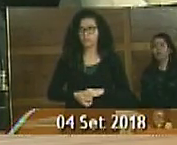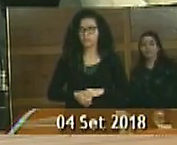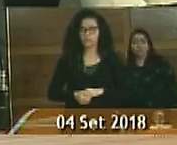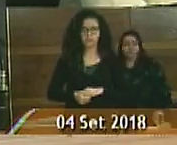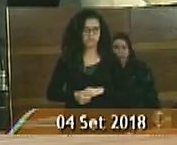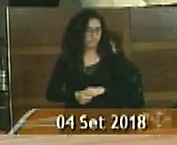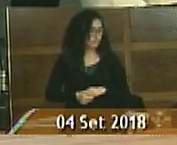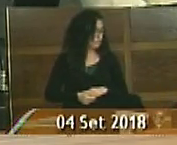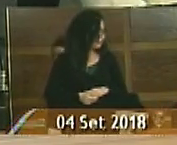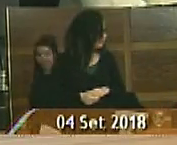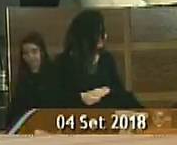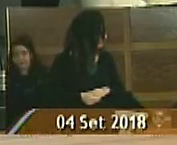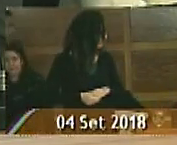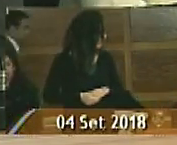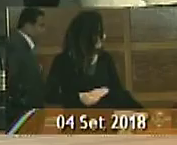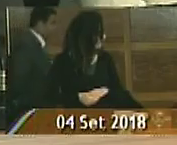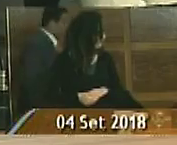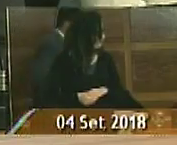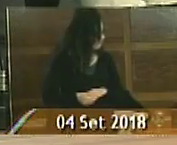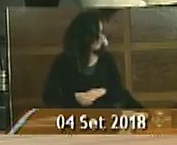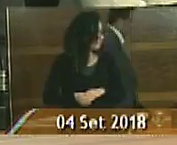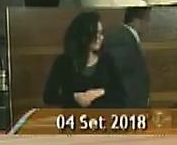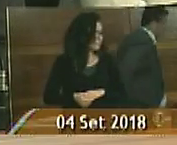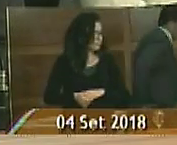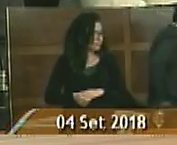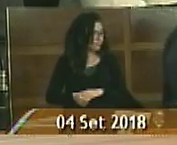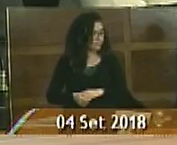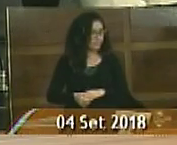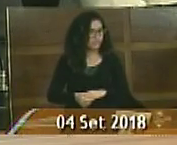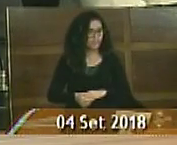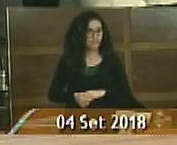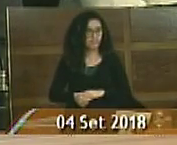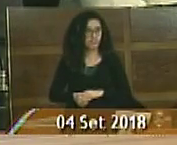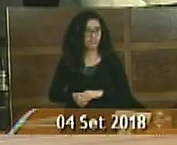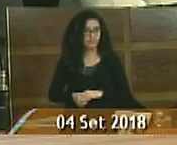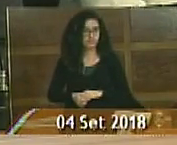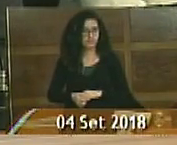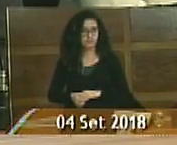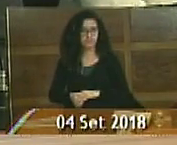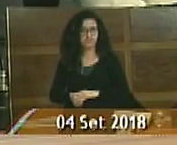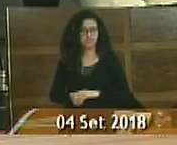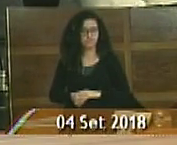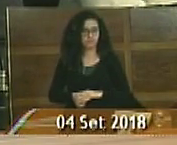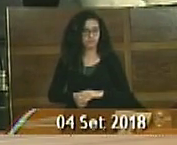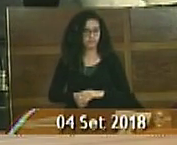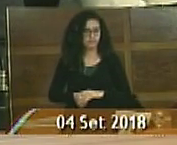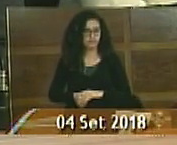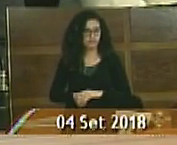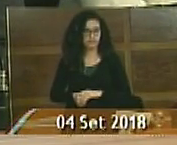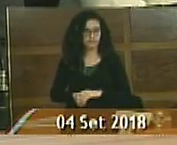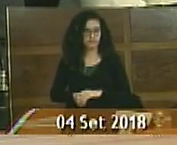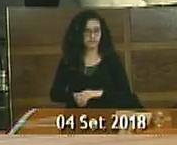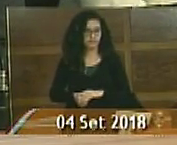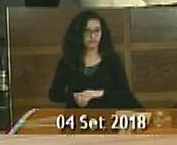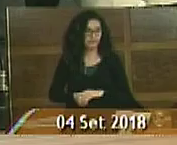Estou desanimado pra cacete, mas vamos lá. Cansado, não vi não. Essa mulher tá meia puta.